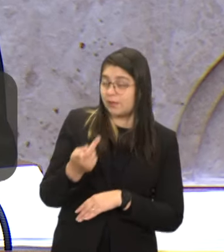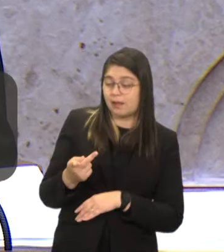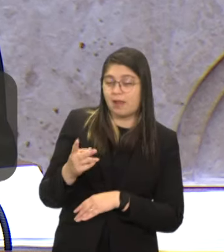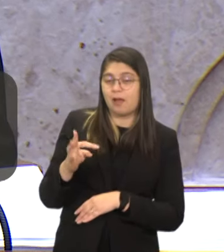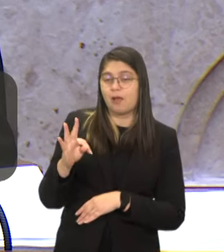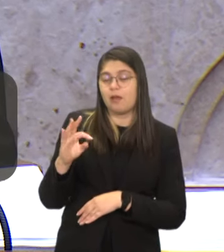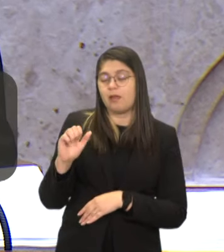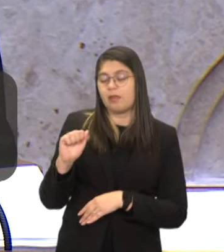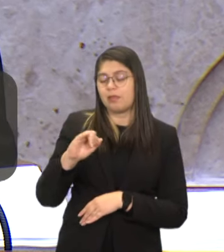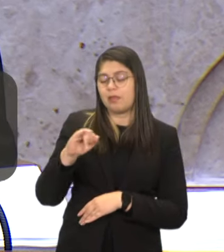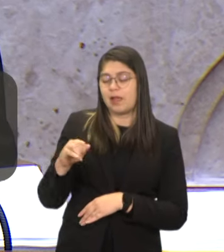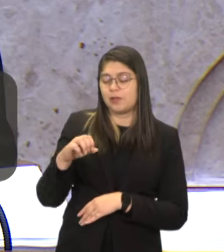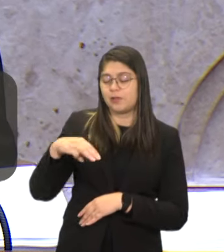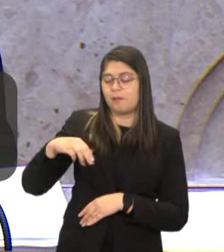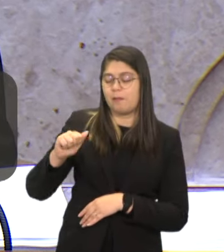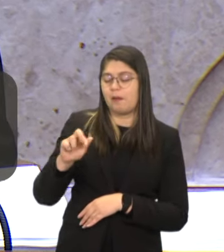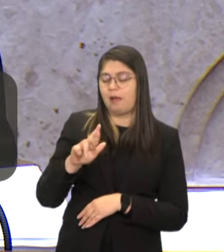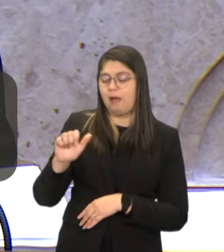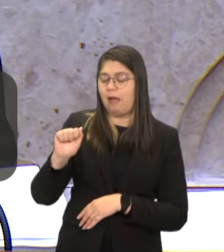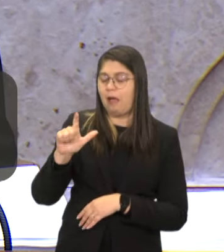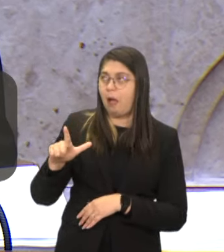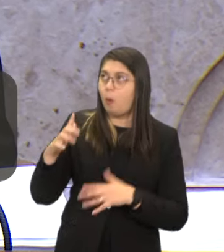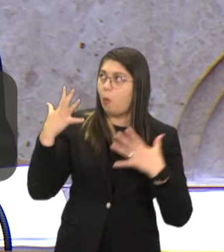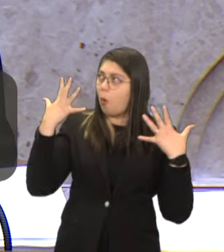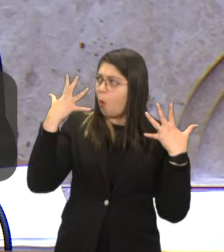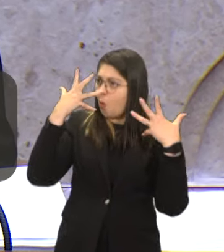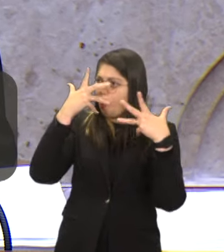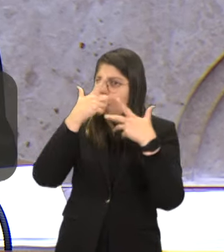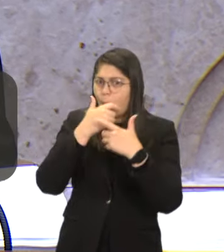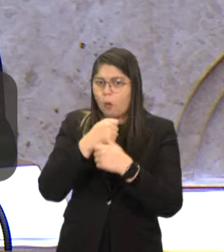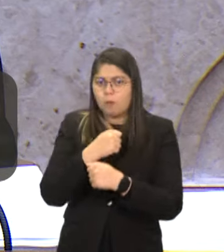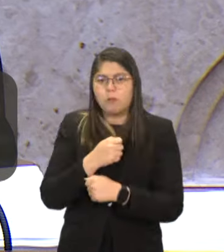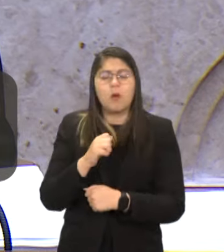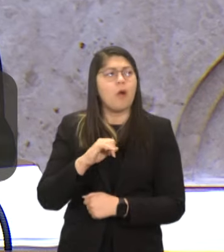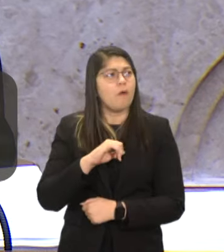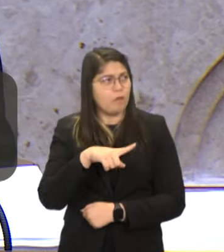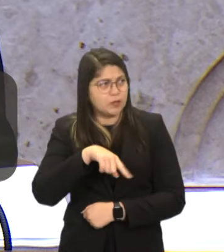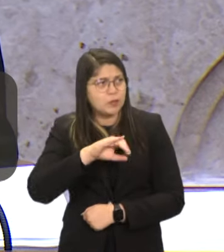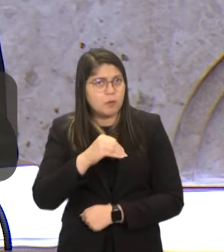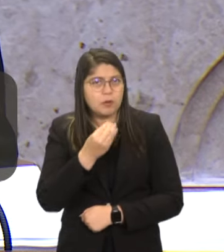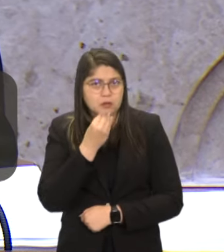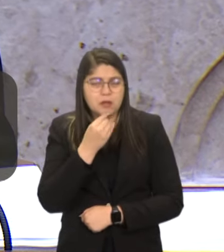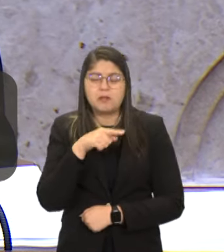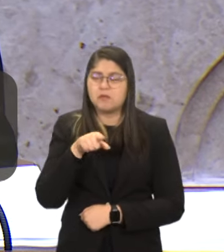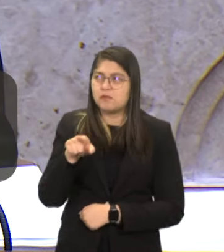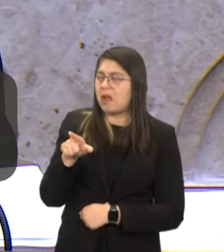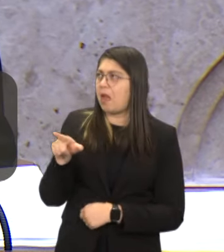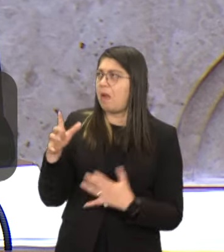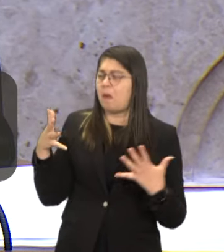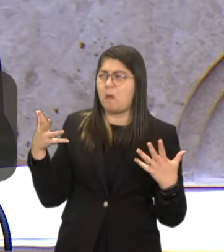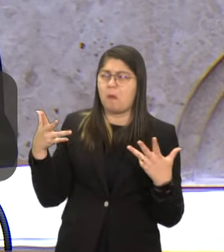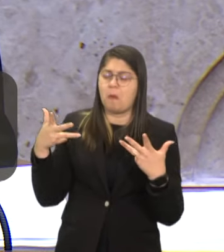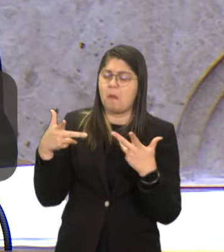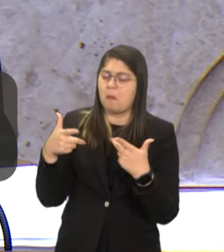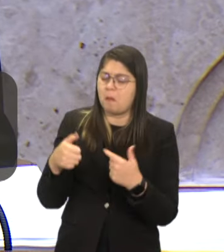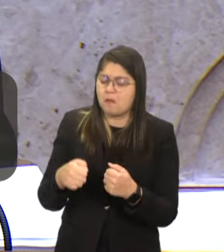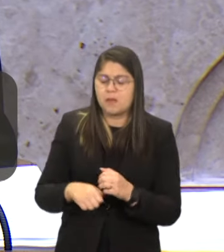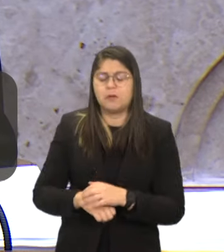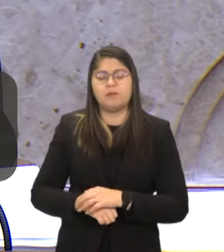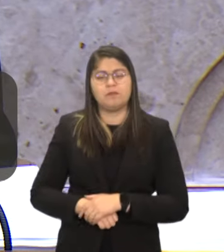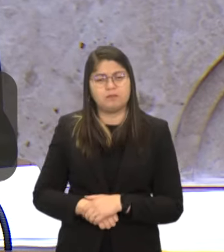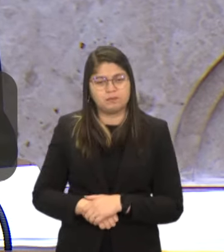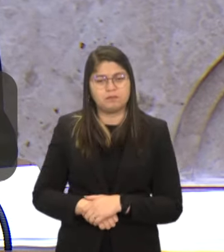mais bonitos que já tive a oportunidade de ver. Uma coisa realmente extraordinária, sobretudo se